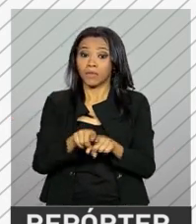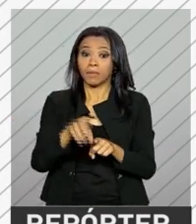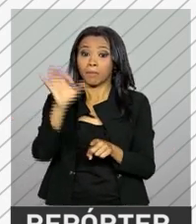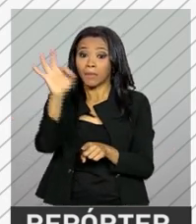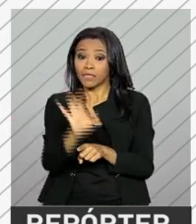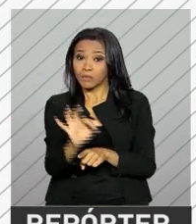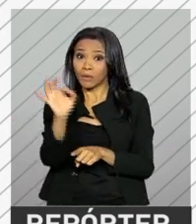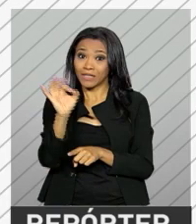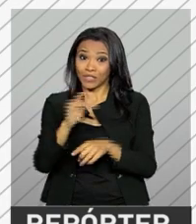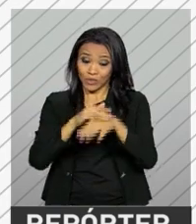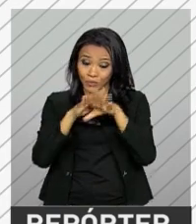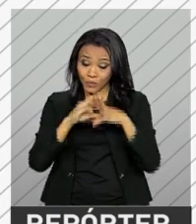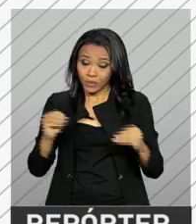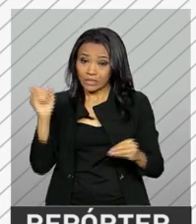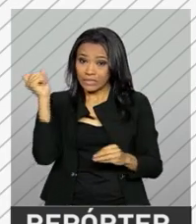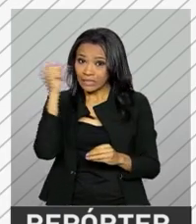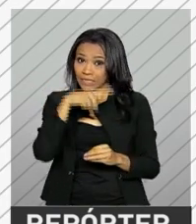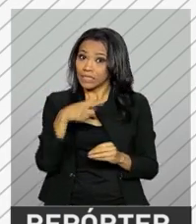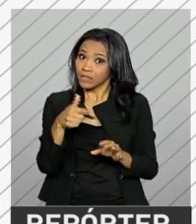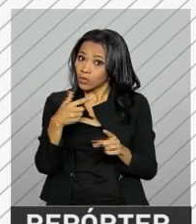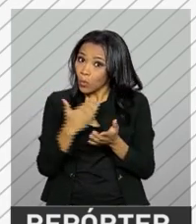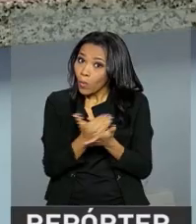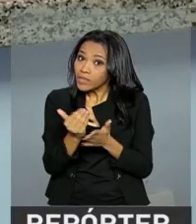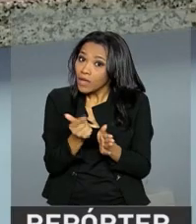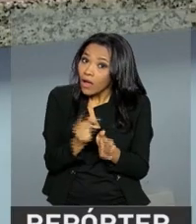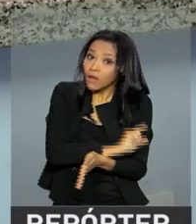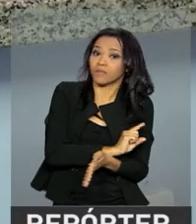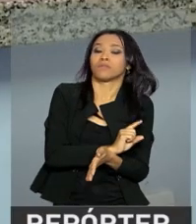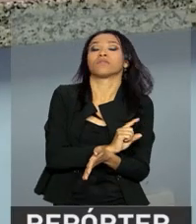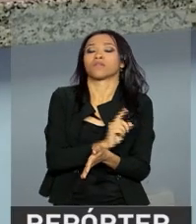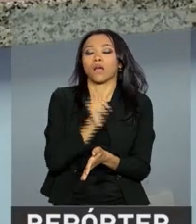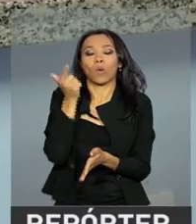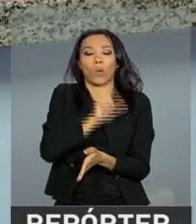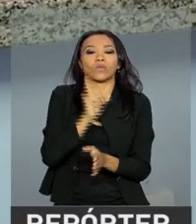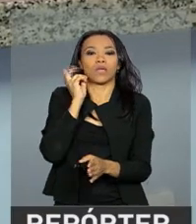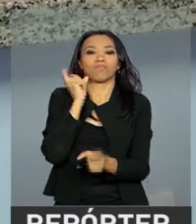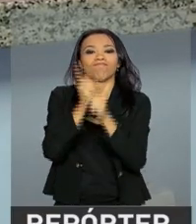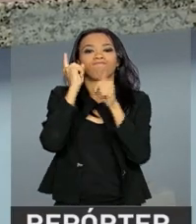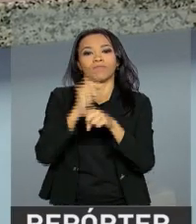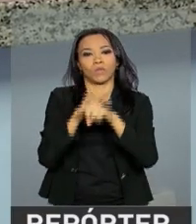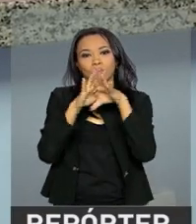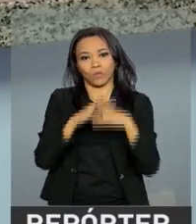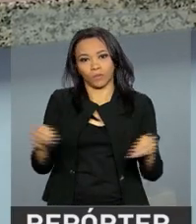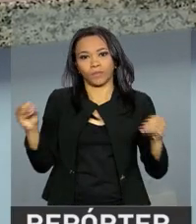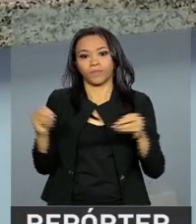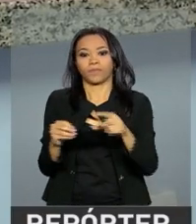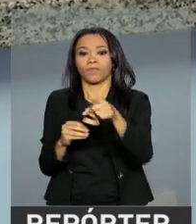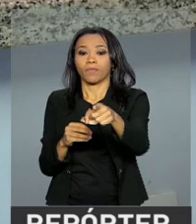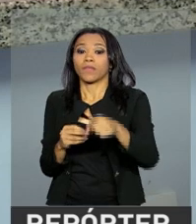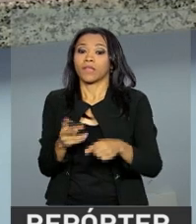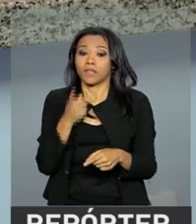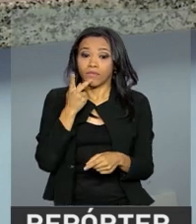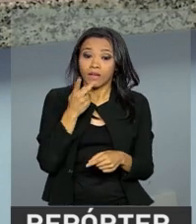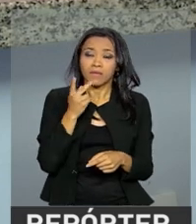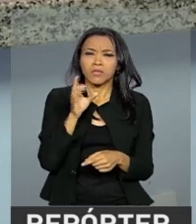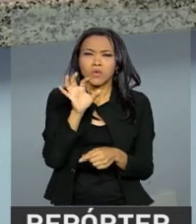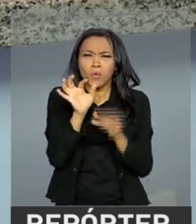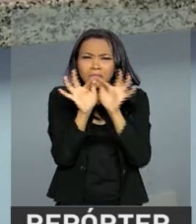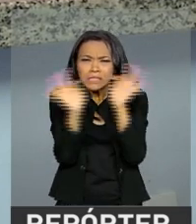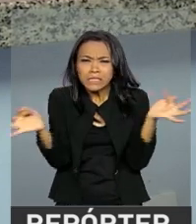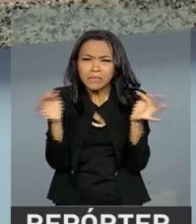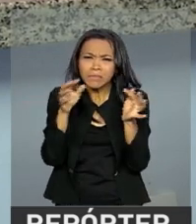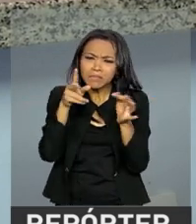percentuais de cura se for detectado logo no início. O que é mais grave é o melanoma. Que ele pode surgir de uma pinta, de